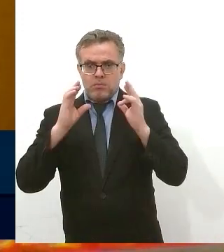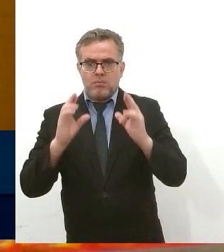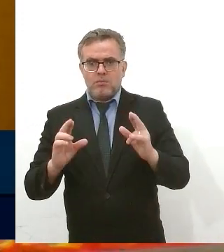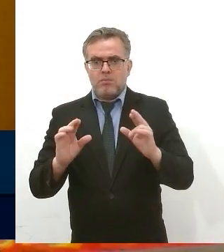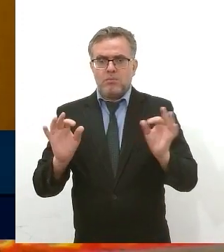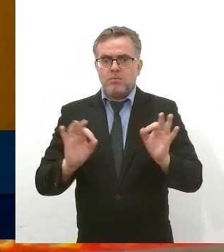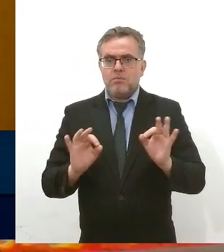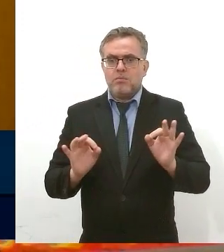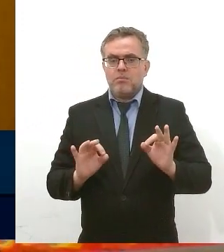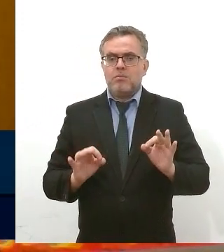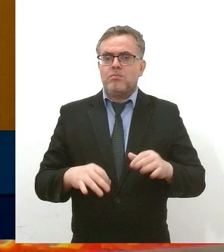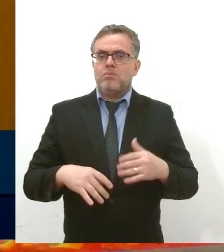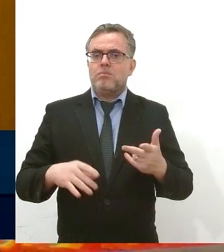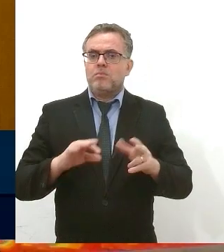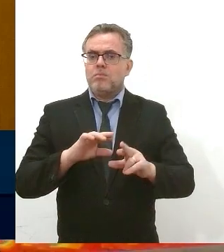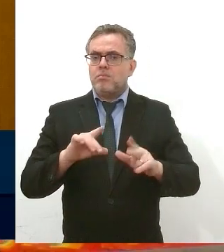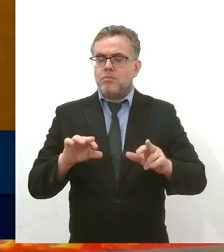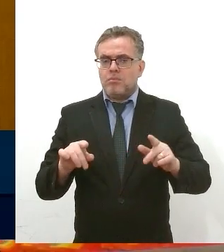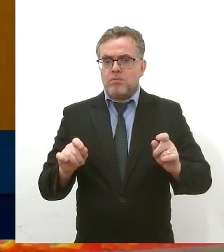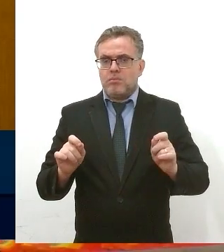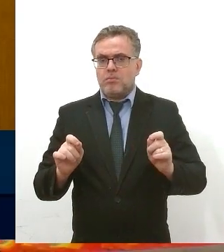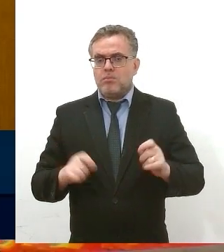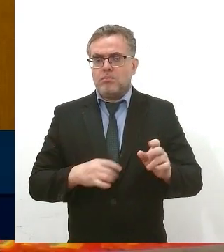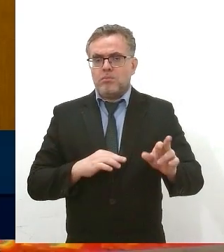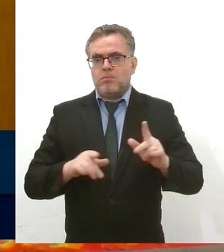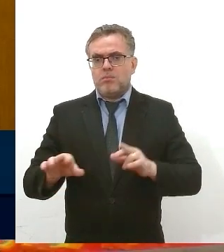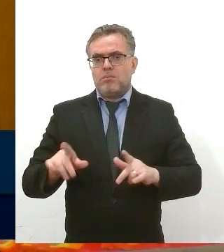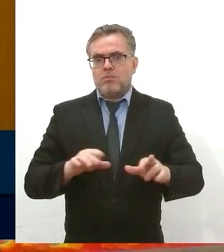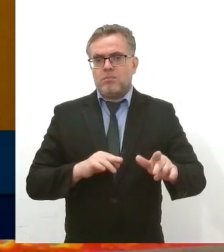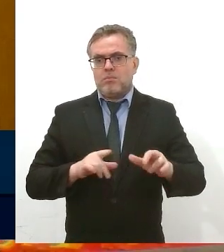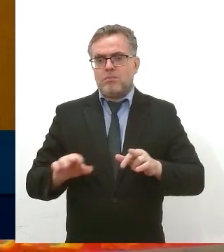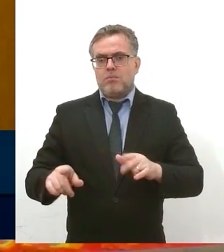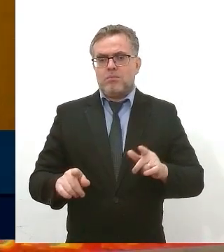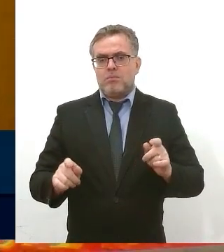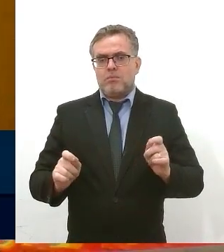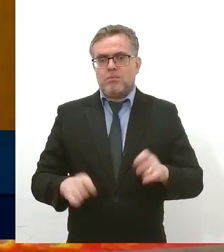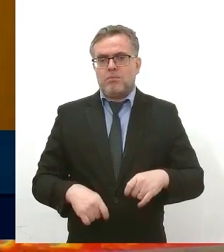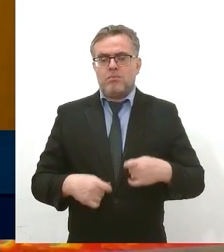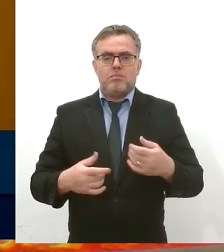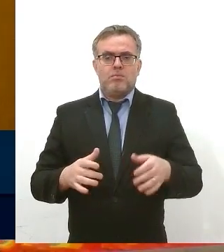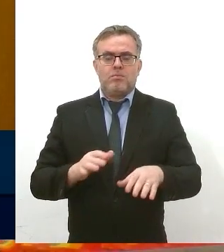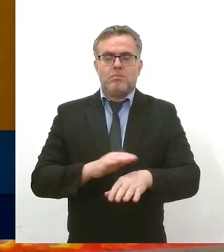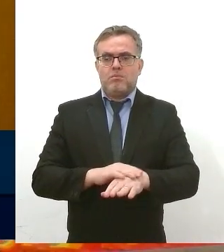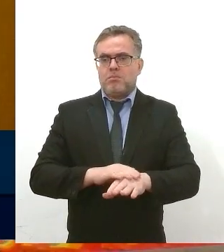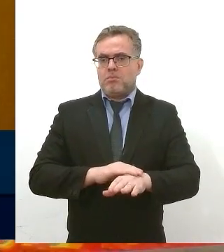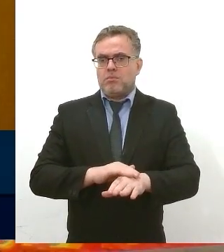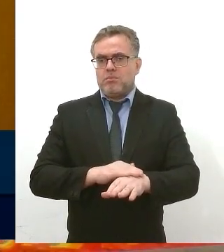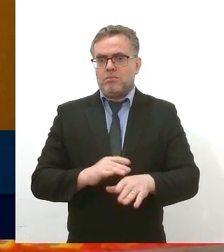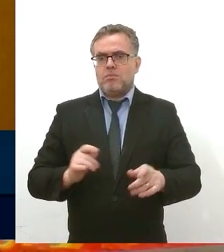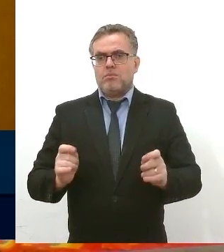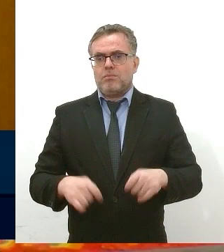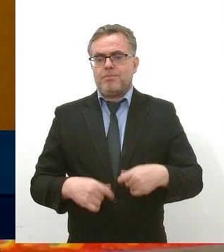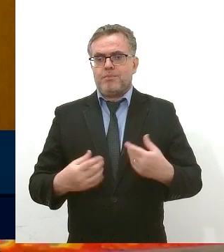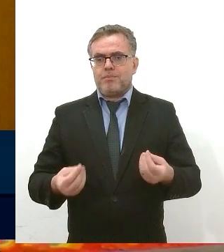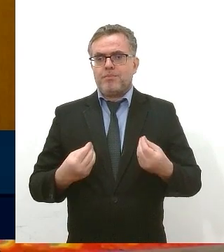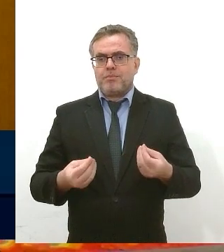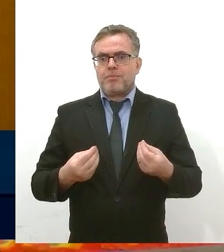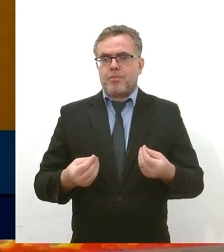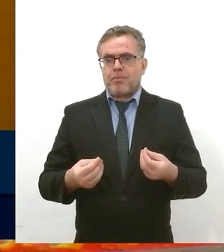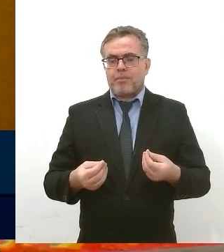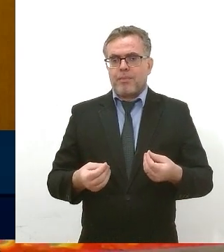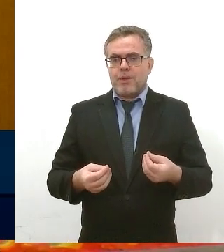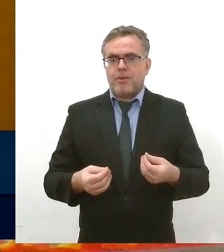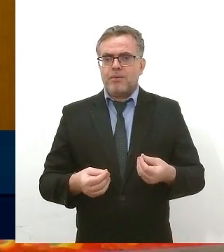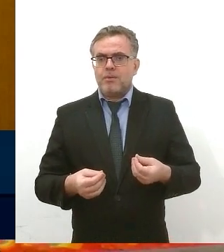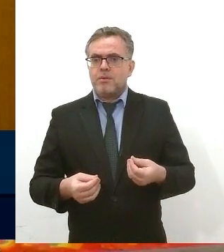serem diferentes, né, às vezes por causa de uma cor da pele. No meu caso, deputada Áurea, o que eu sofri quando eu vim